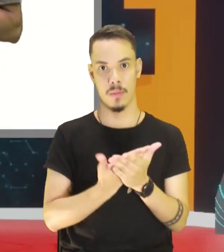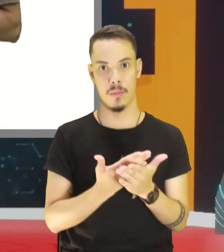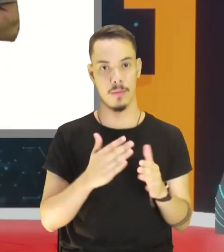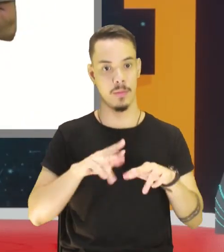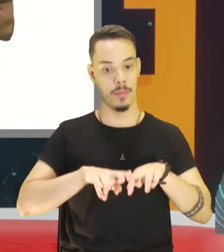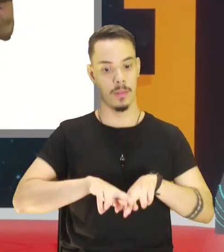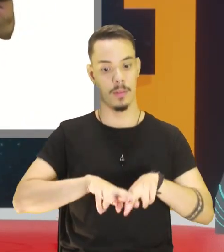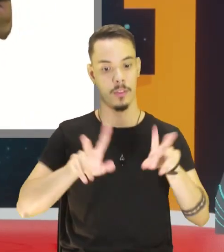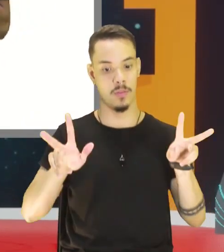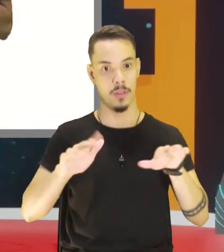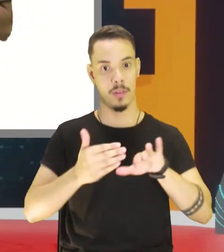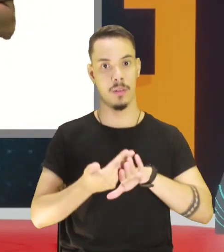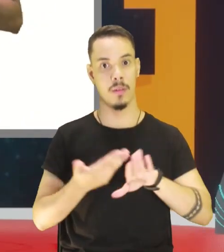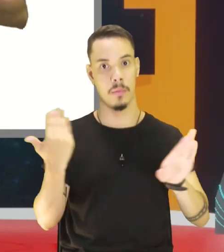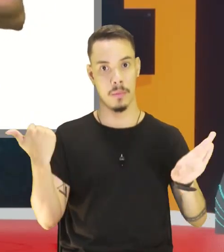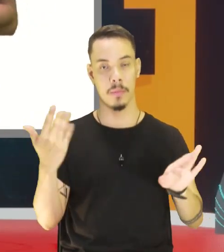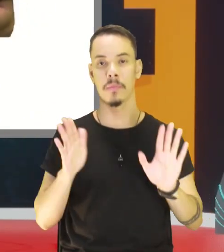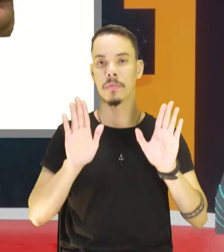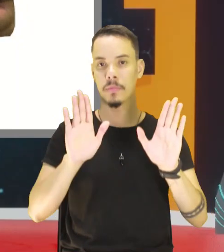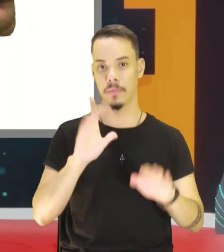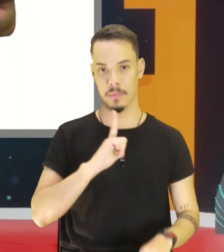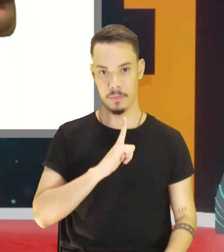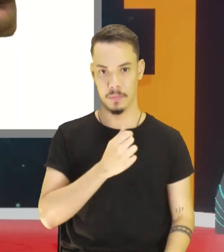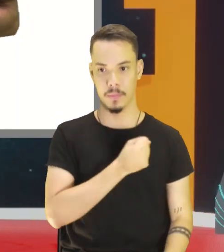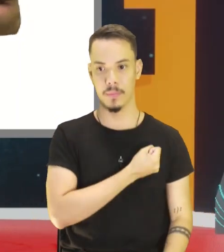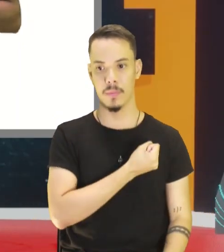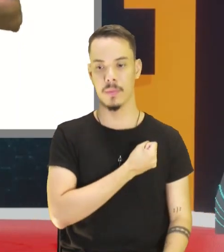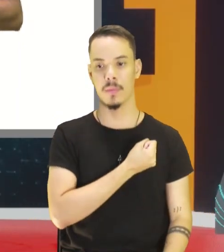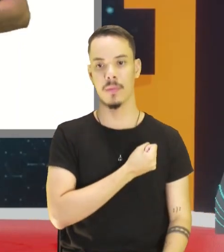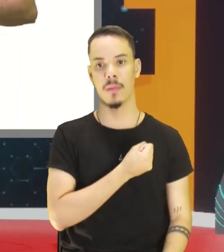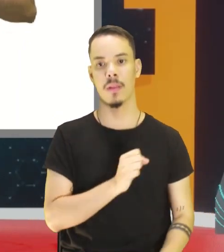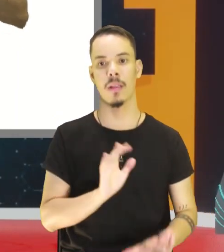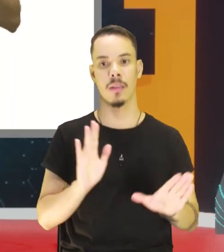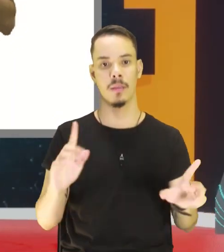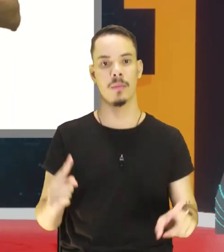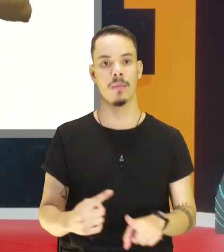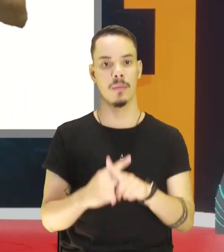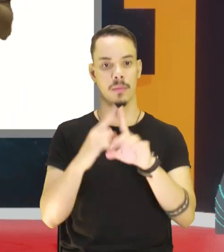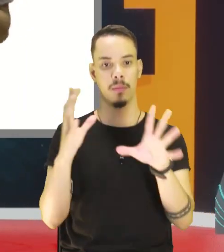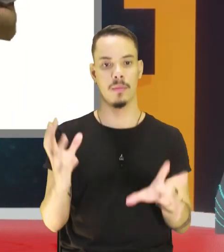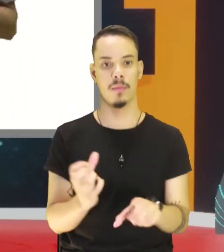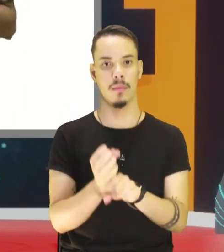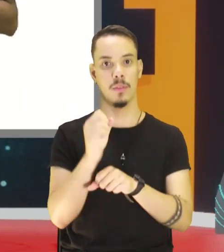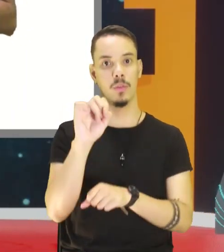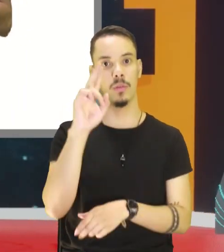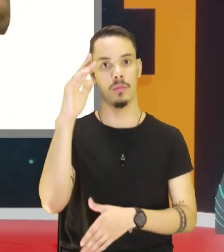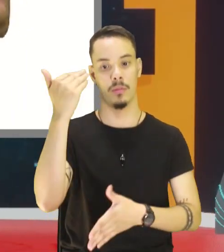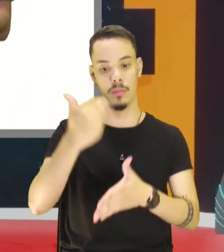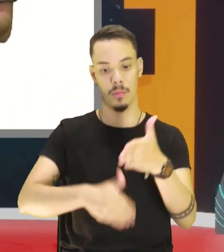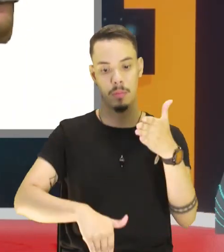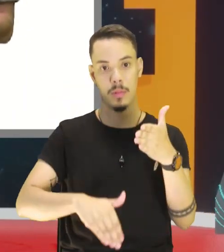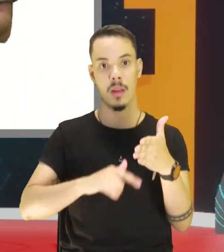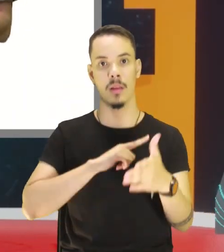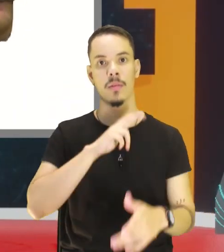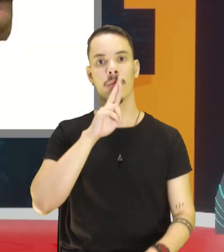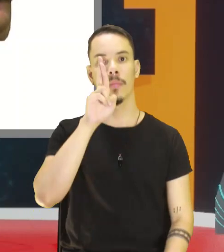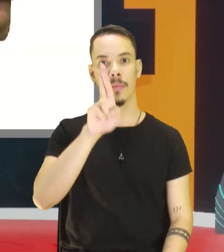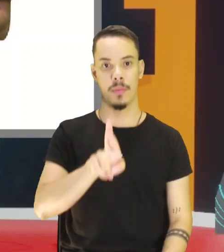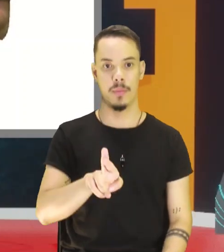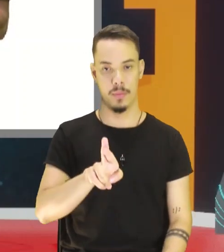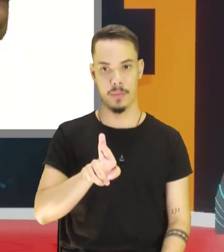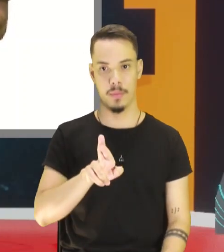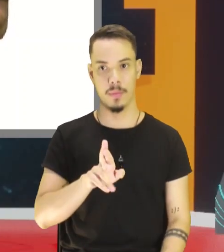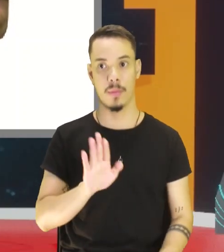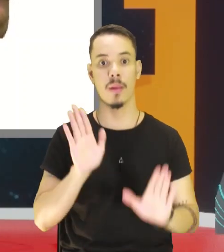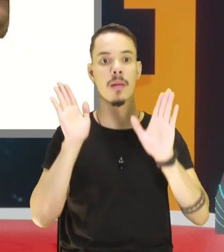nós sabemos fazer o quê? Joga o número na máquina de calcular, multiplica, soma ou subtrai e sai o resultado.